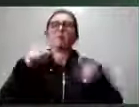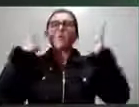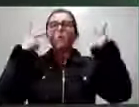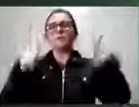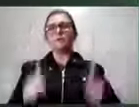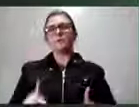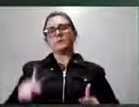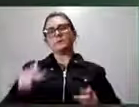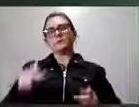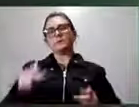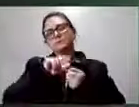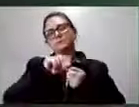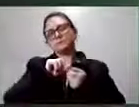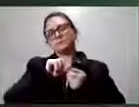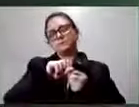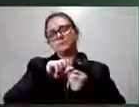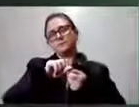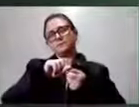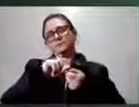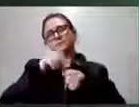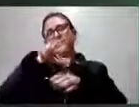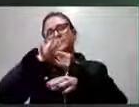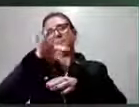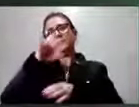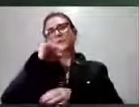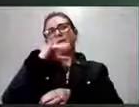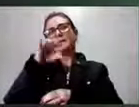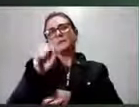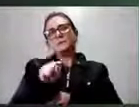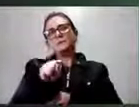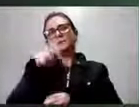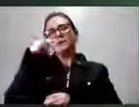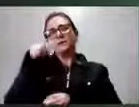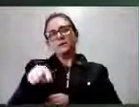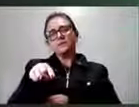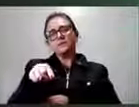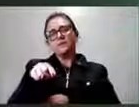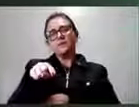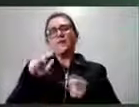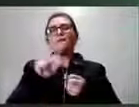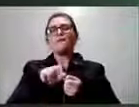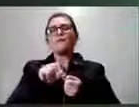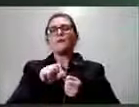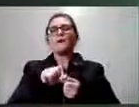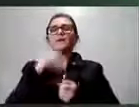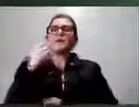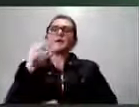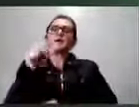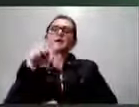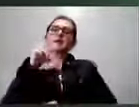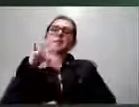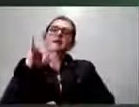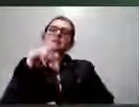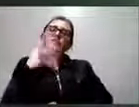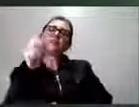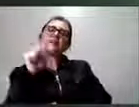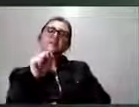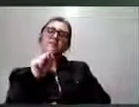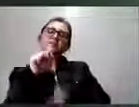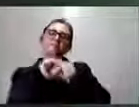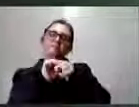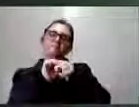formados por tecidos fibrosos, esse disco está formado por cartilagem e está revestido por